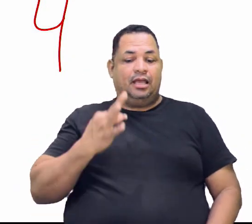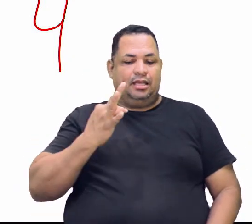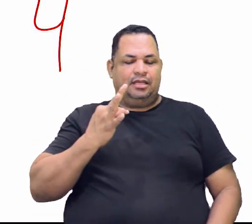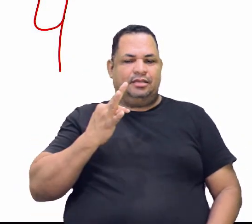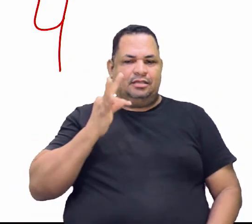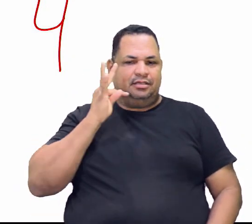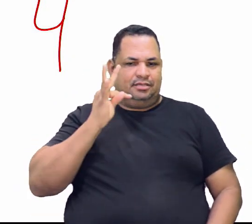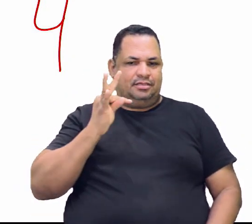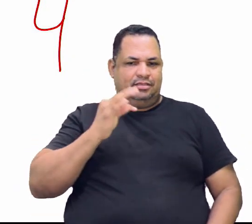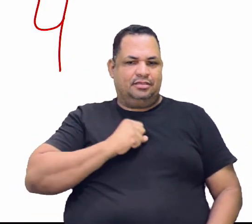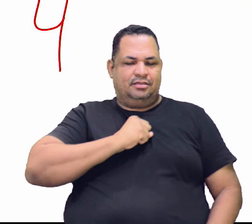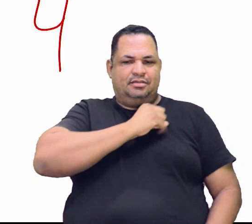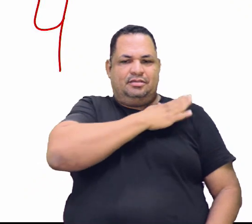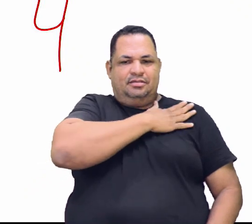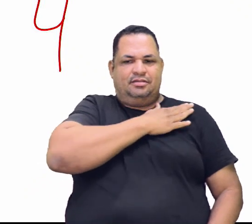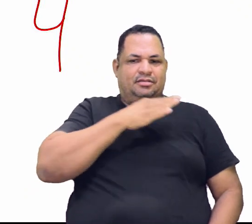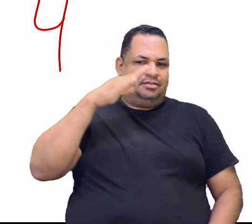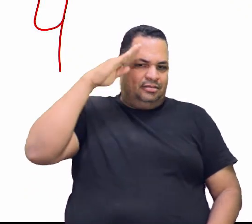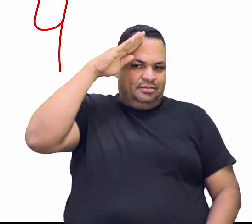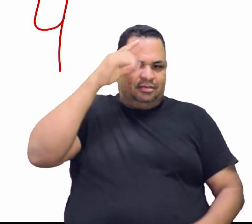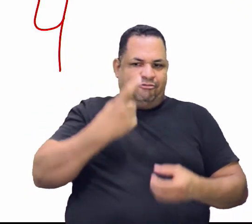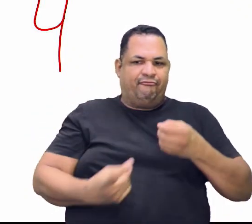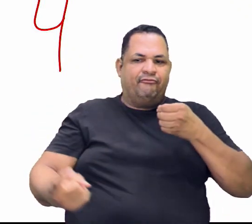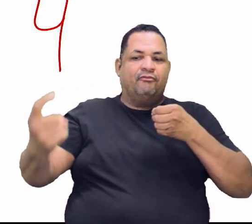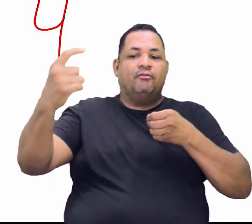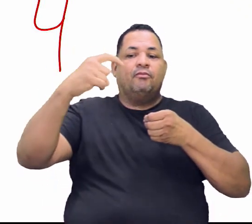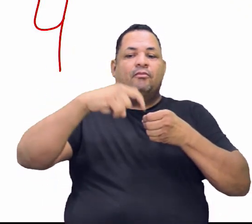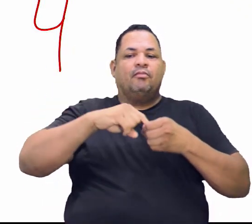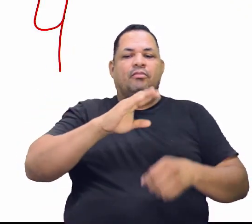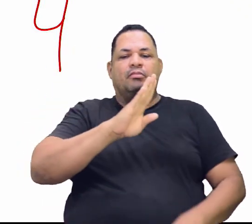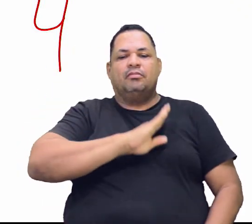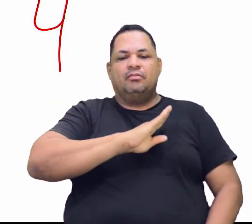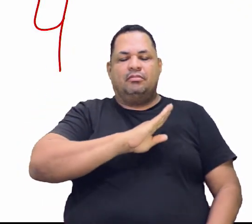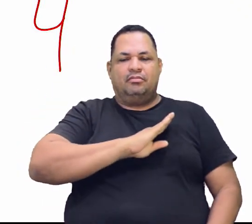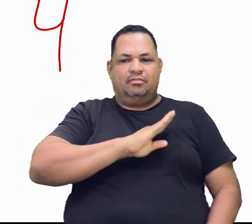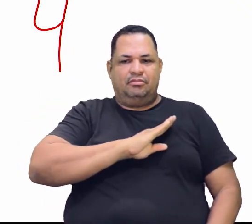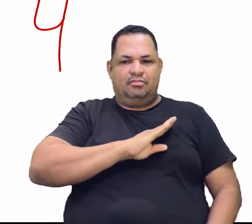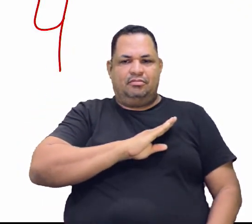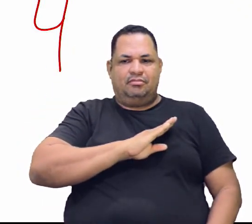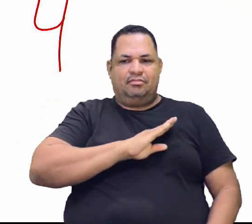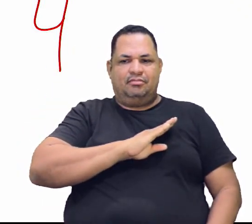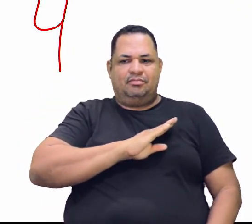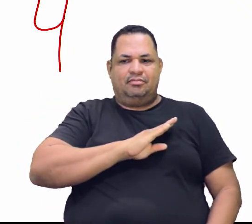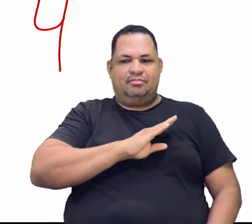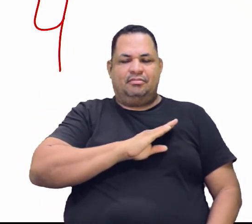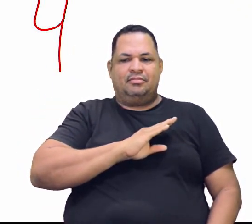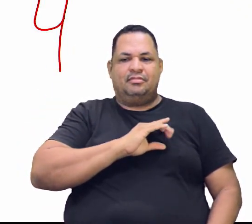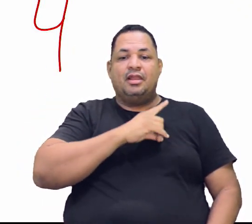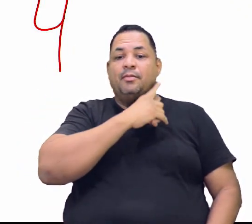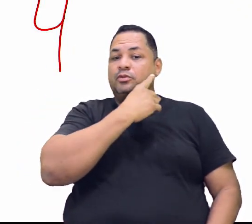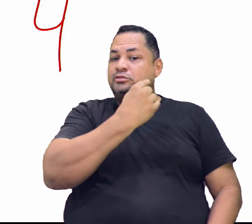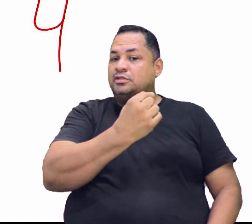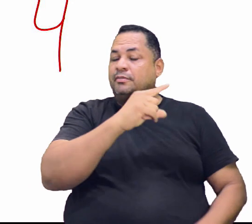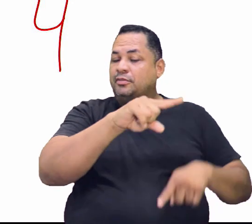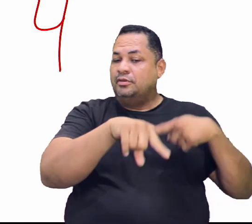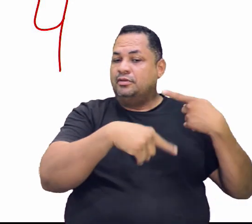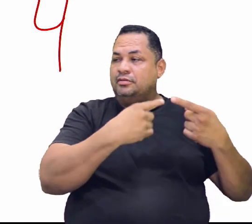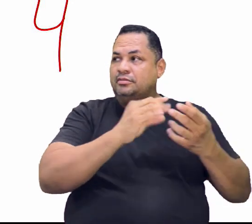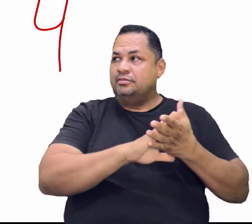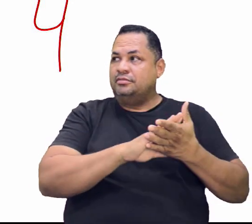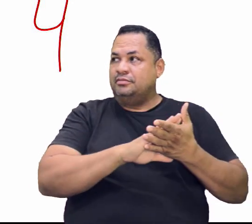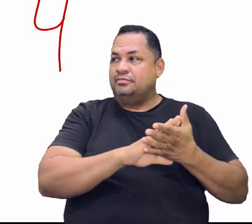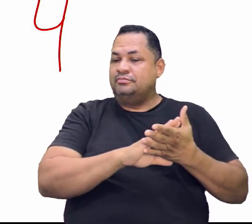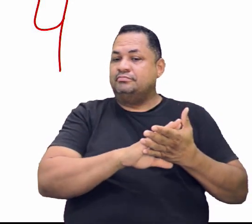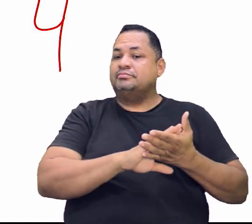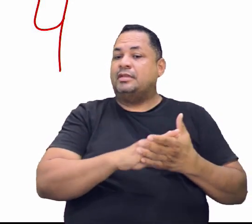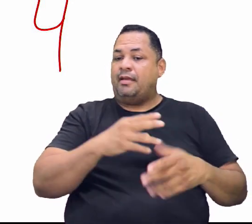tenente. Aí ele volta para Belém, depois de ter desertado. Aí